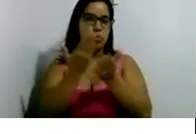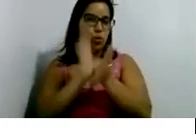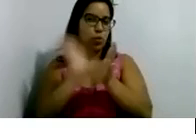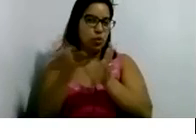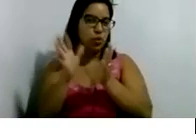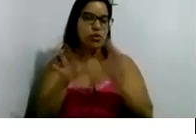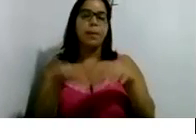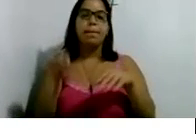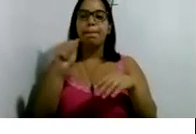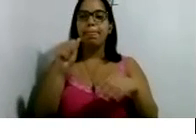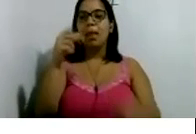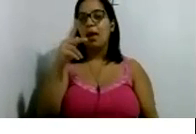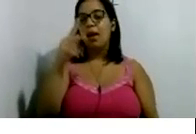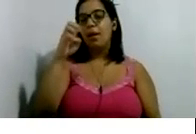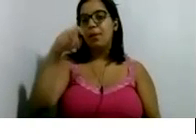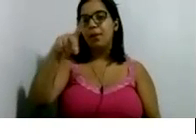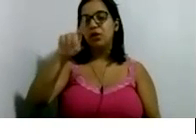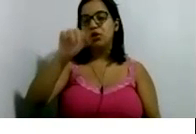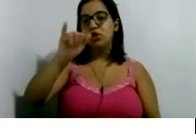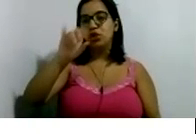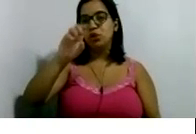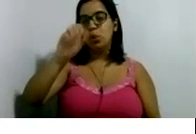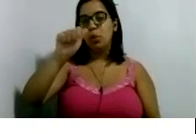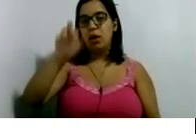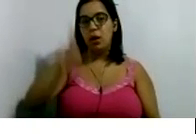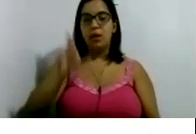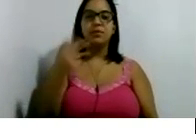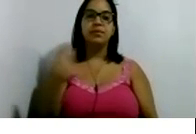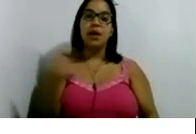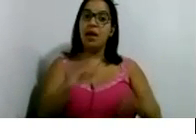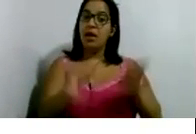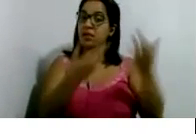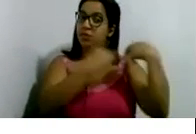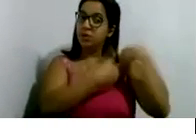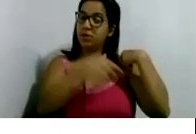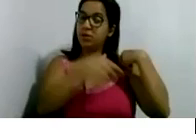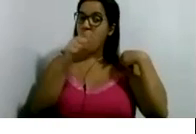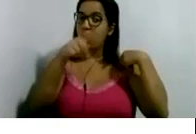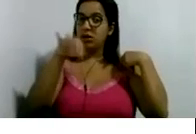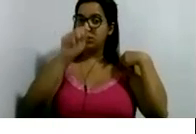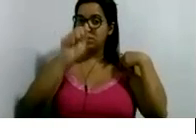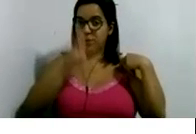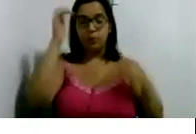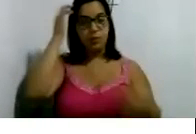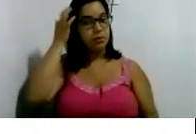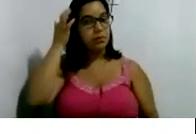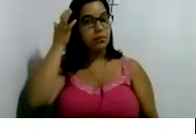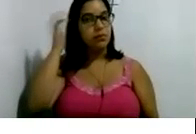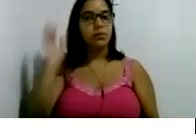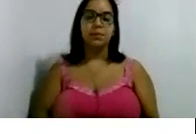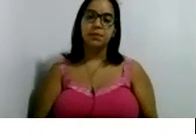apendicular e axial. Nesse caso, a notocorda vai desenvolver o esqueleto